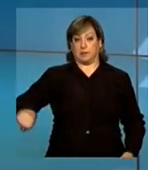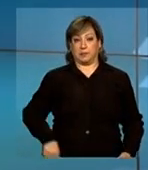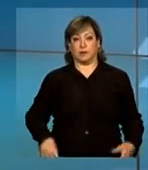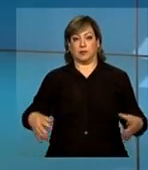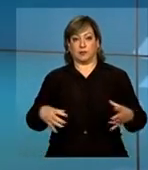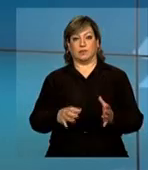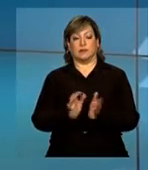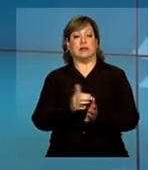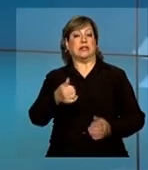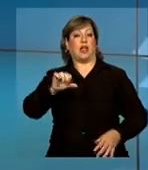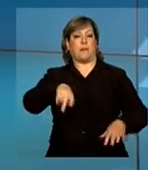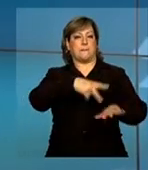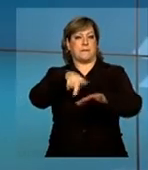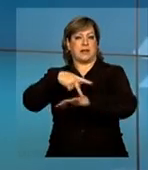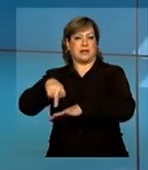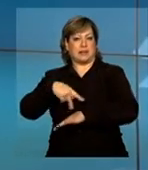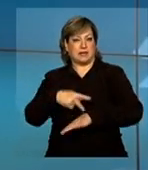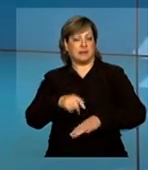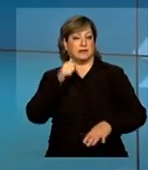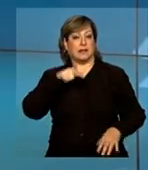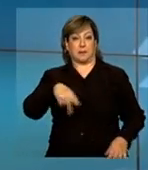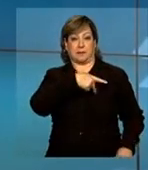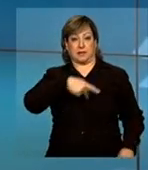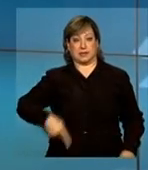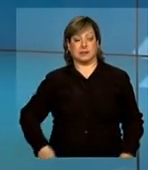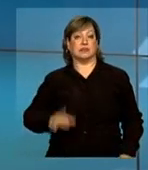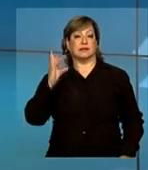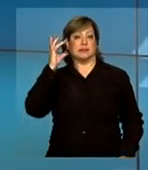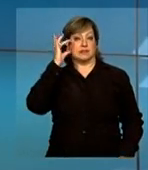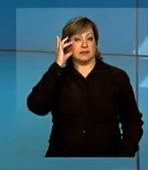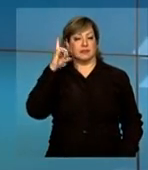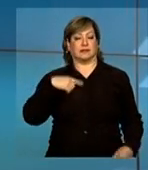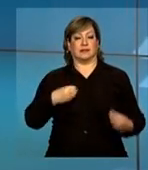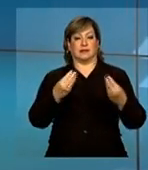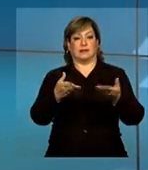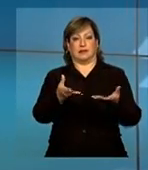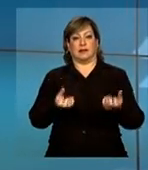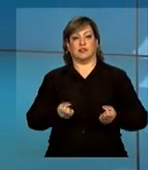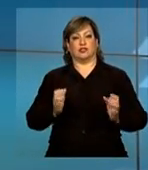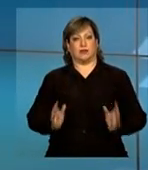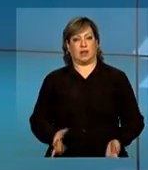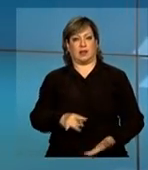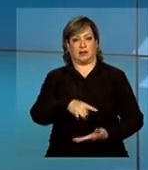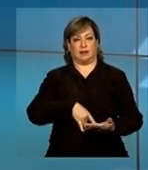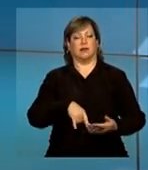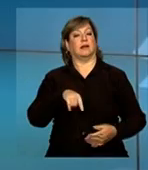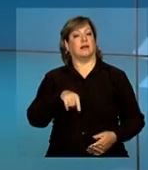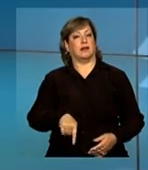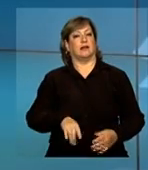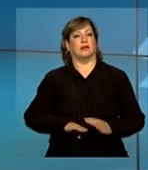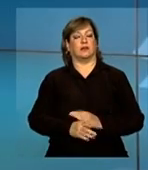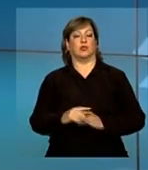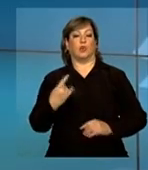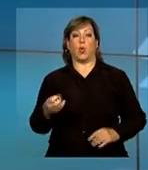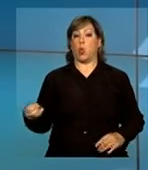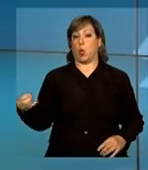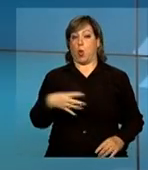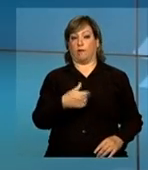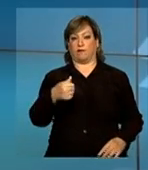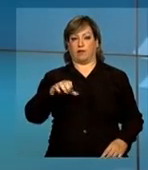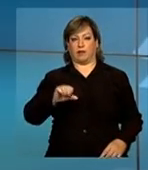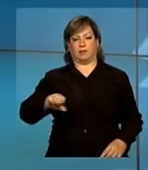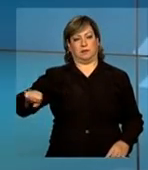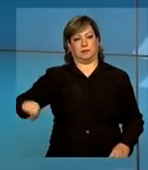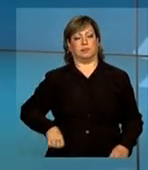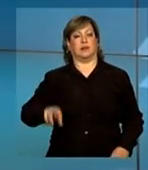embaixadores de 19 países à presidenta Dilma Rousseff. A cerimônia oficializa a atuação no Brasil dos novos embaixadores, que